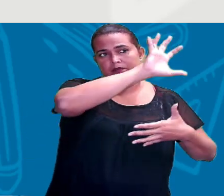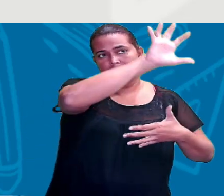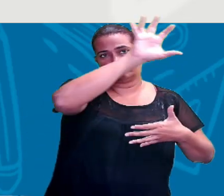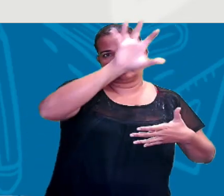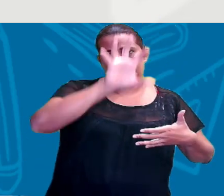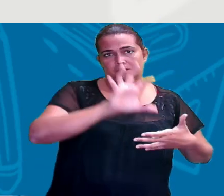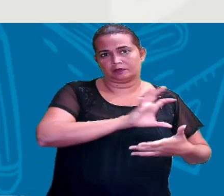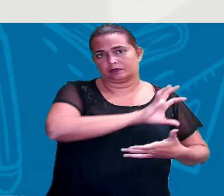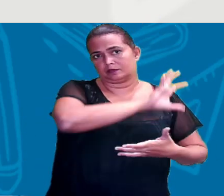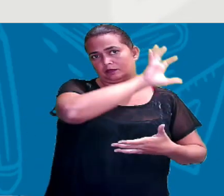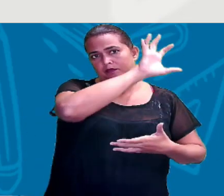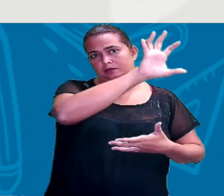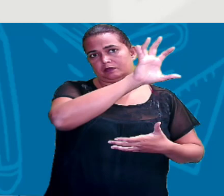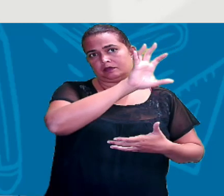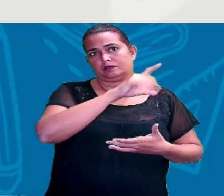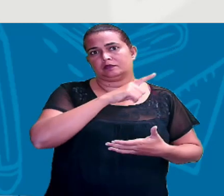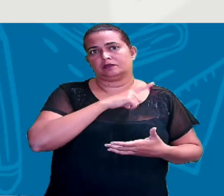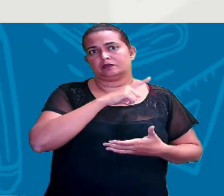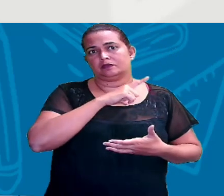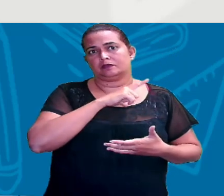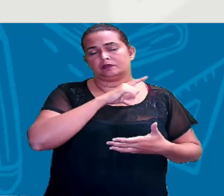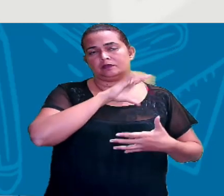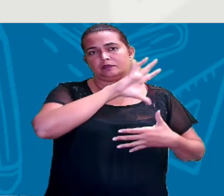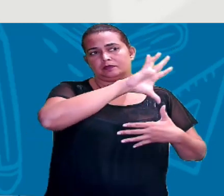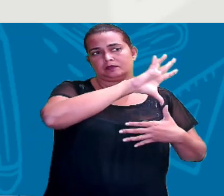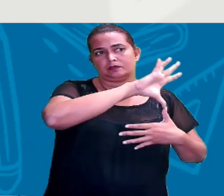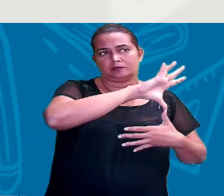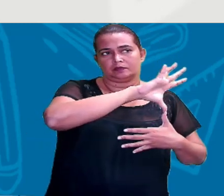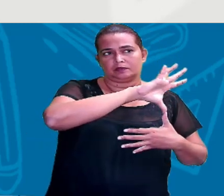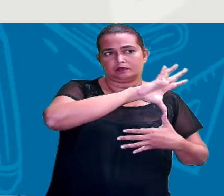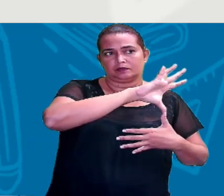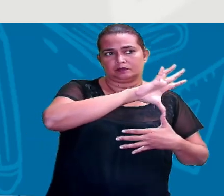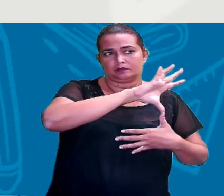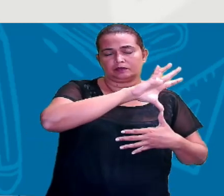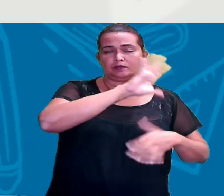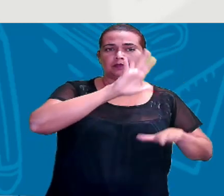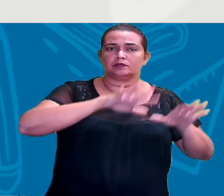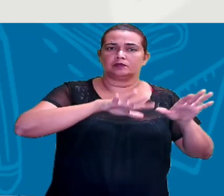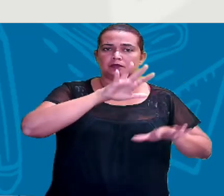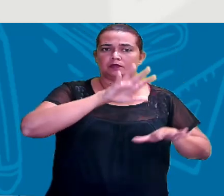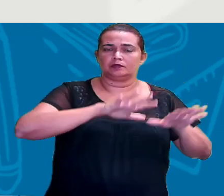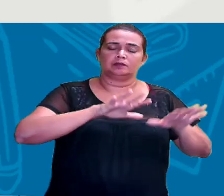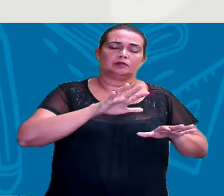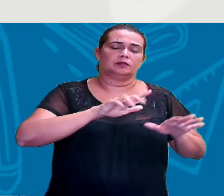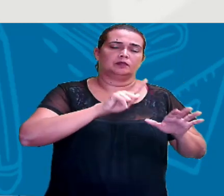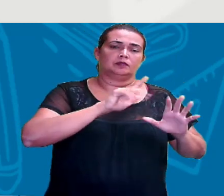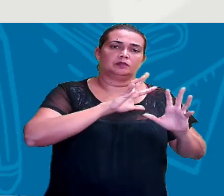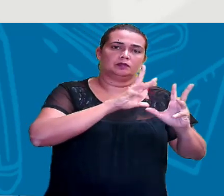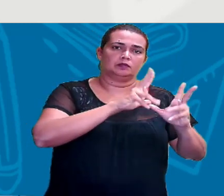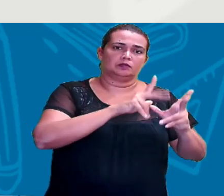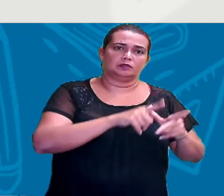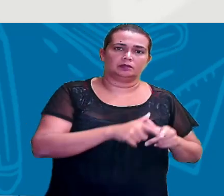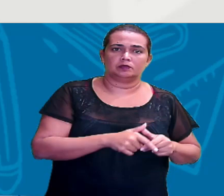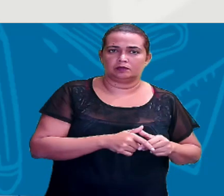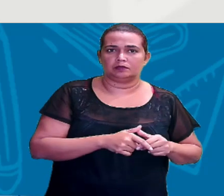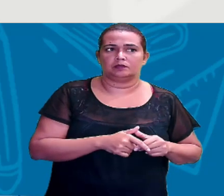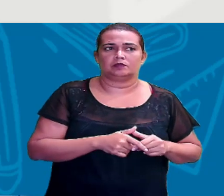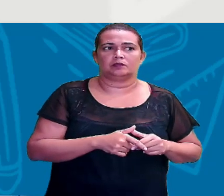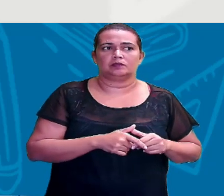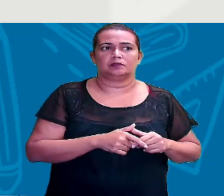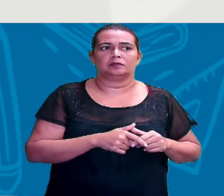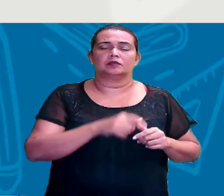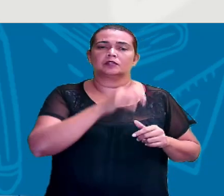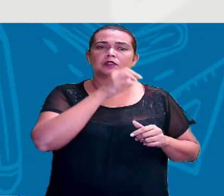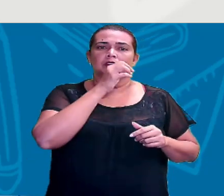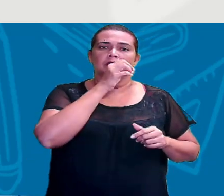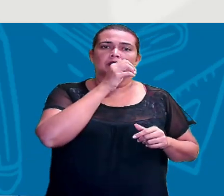do continente americano de acordo com a posição geográfica, né? No caso, esse tom